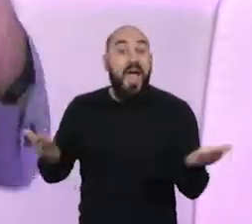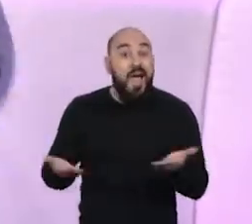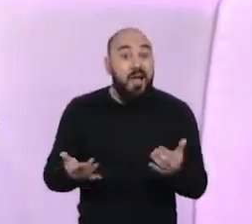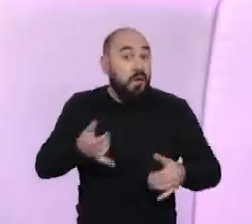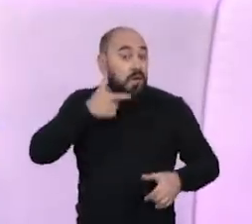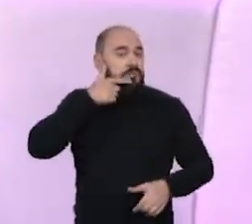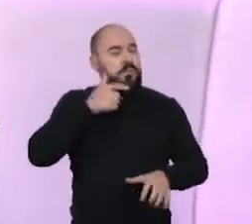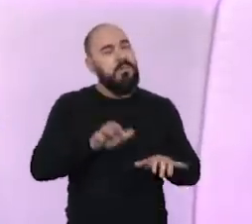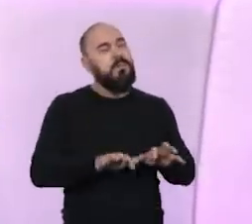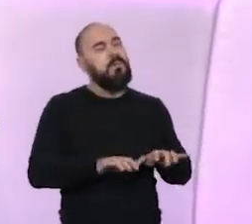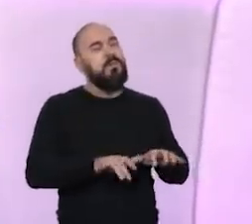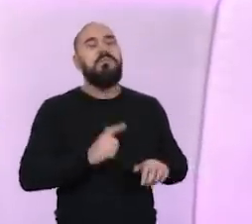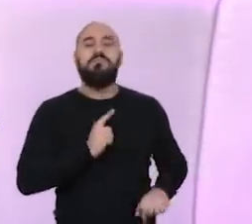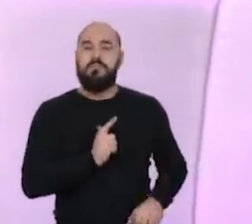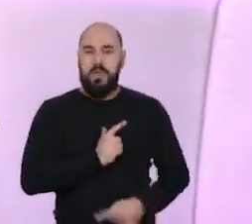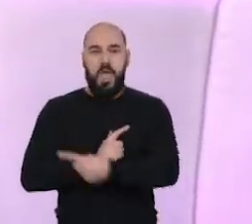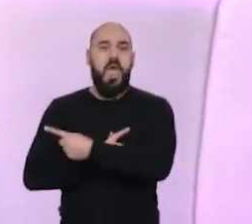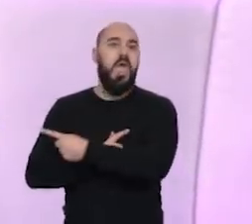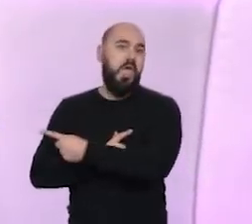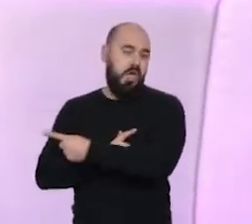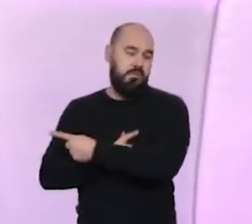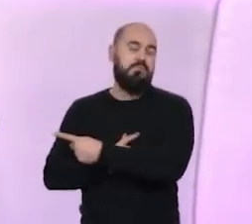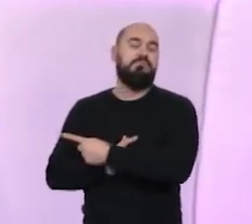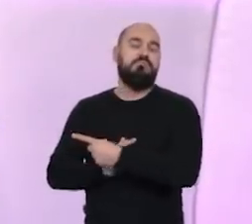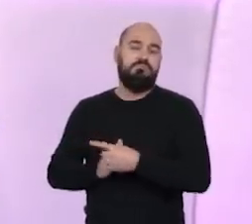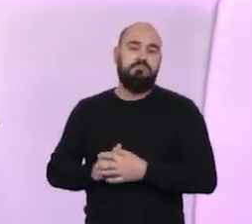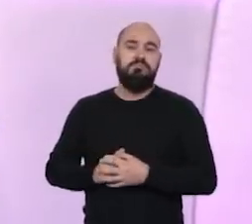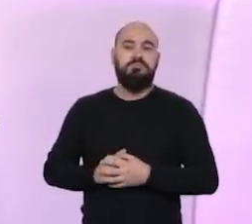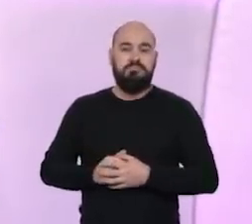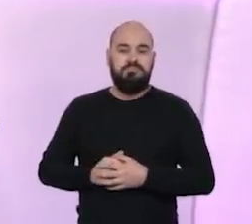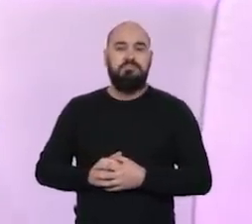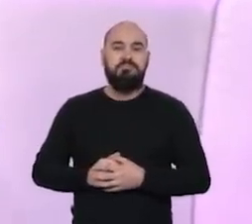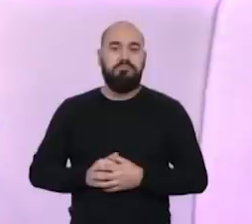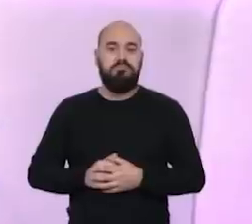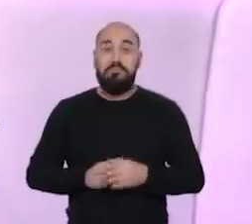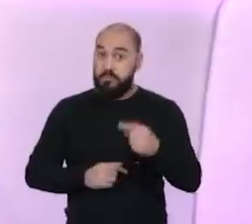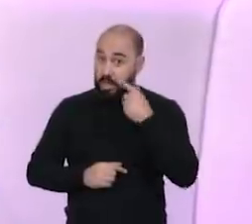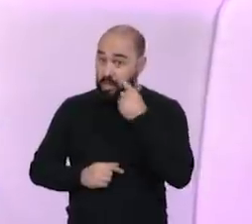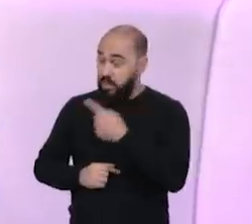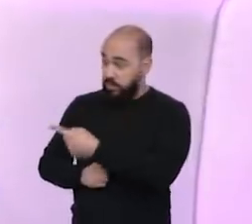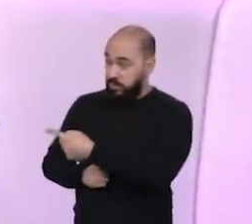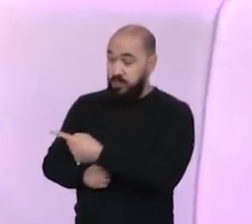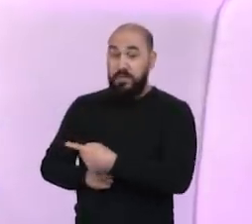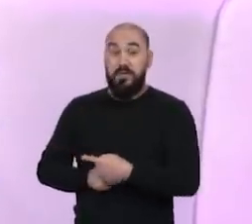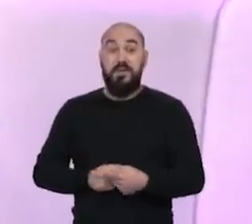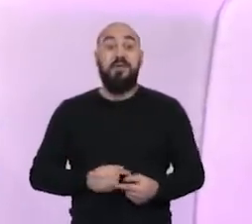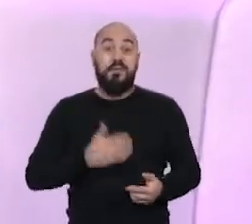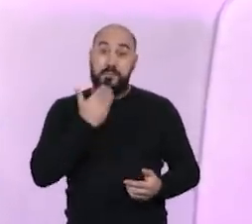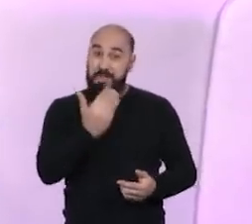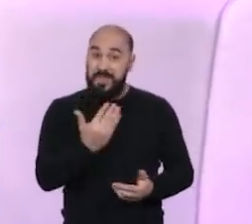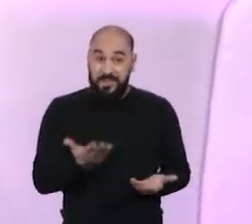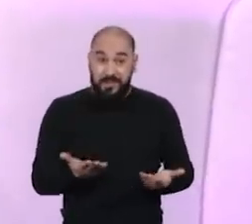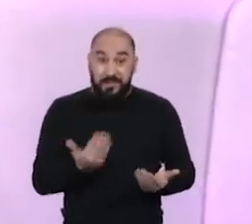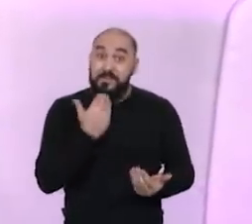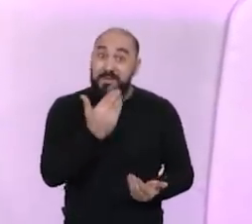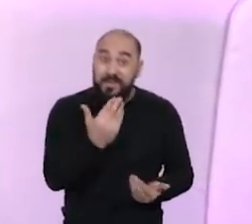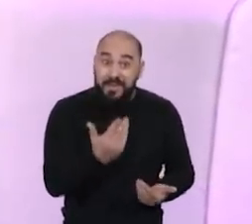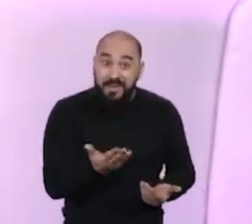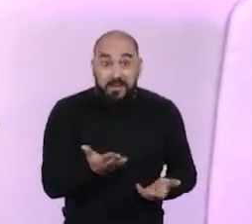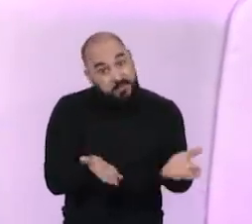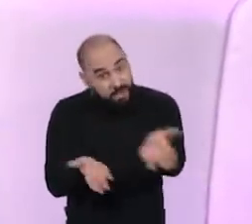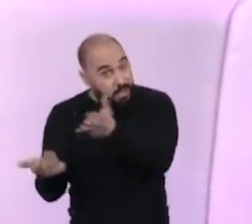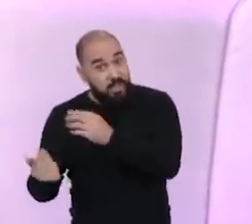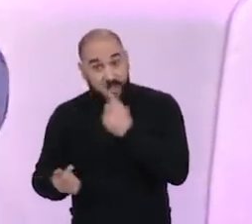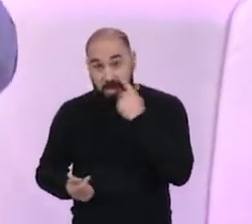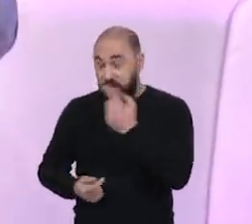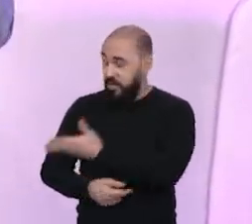Cris? Pega a caneta, hein? Isso, já está com o celular na mão? Roberto, você vai pedir a sua revista? Então, liga